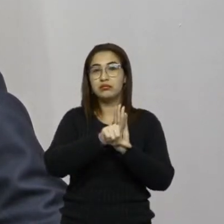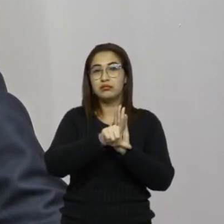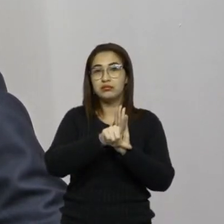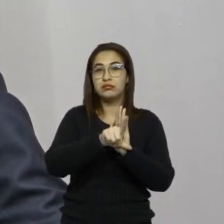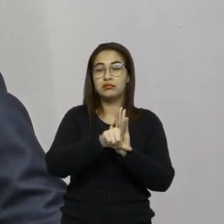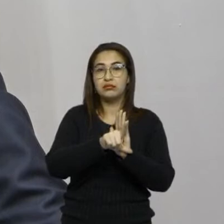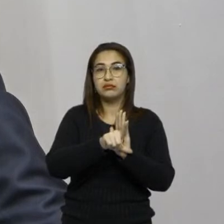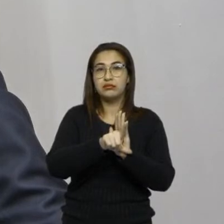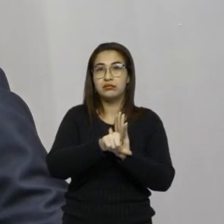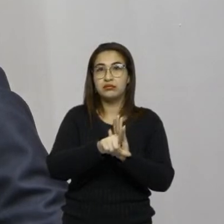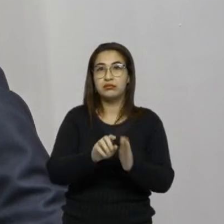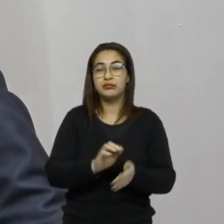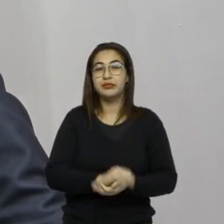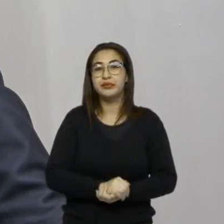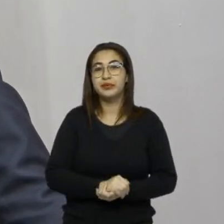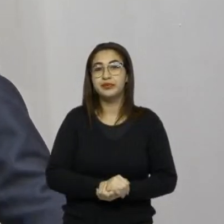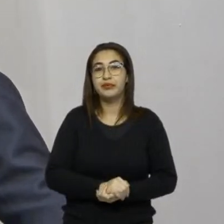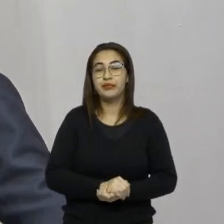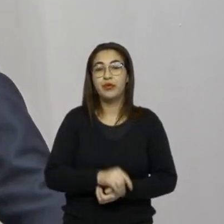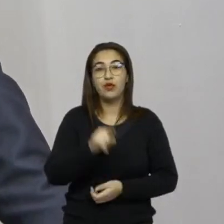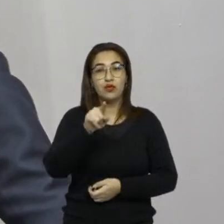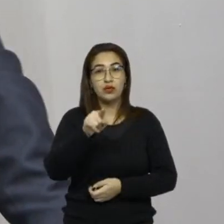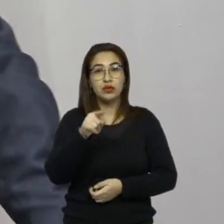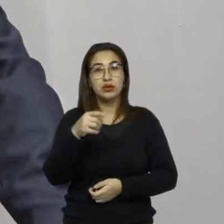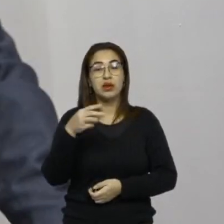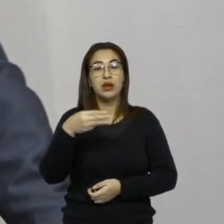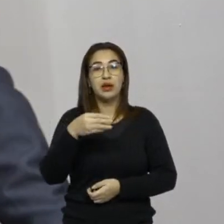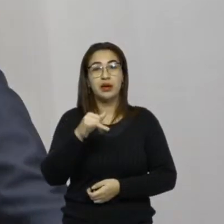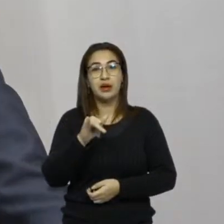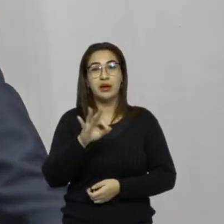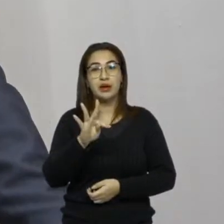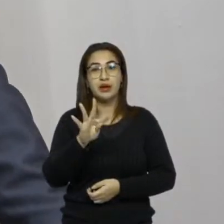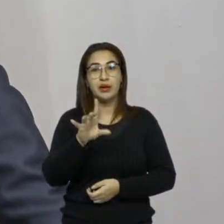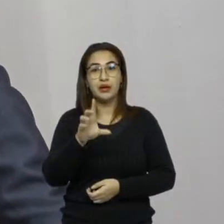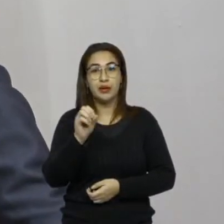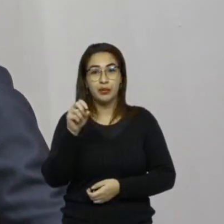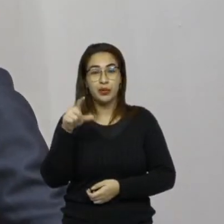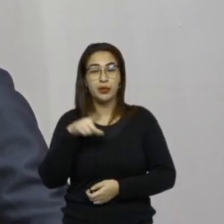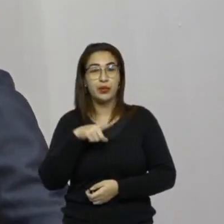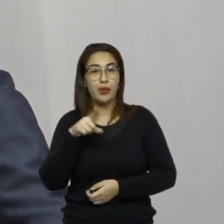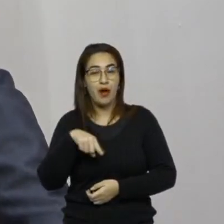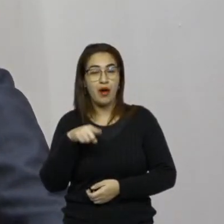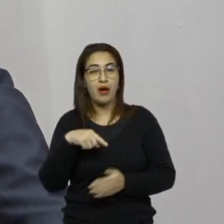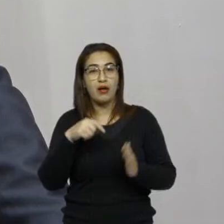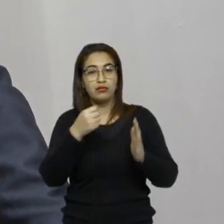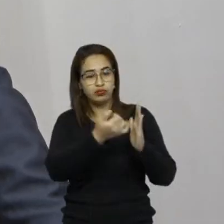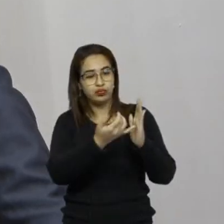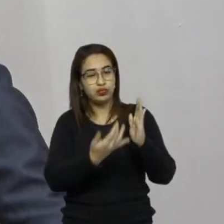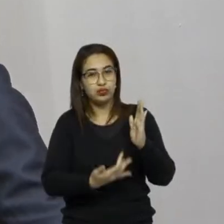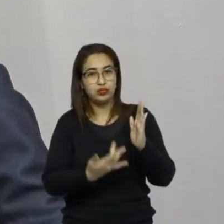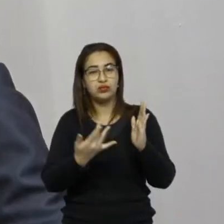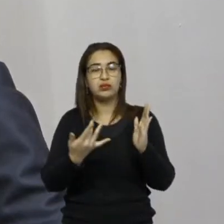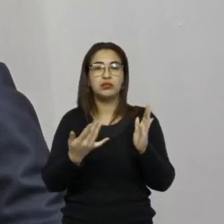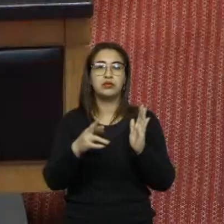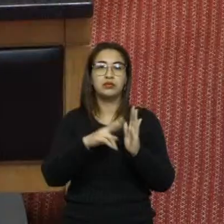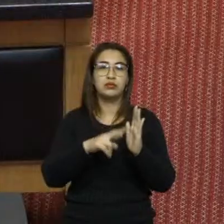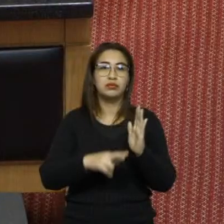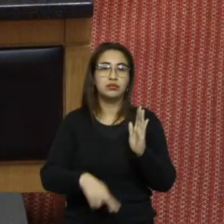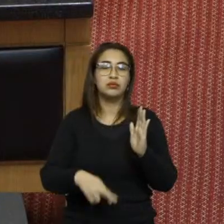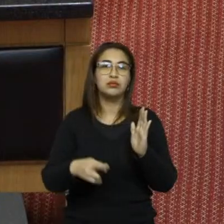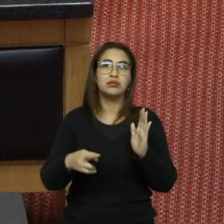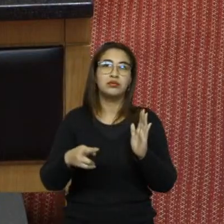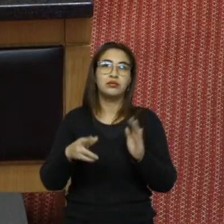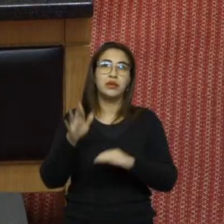Milton Obos, Vossa Excelência, que foi também relator deste projeto. À tarde, nós estaremos